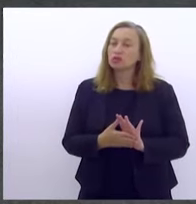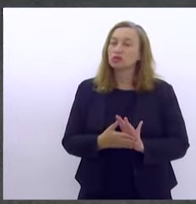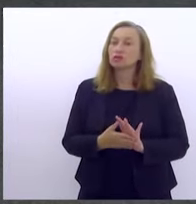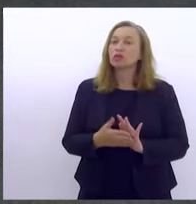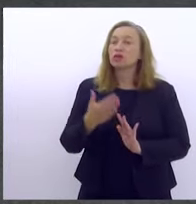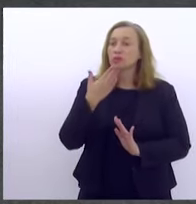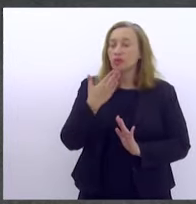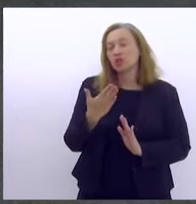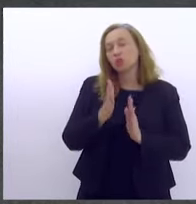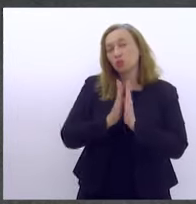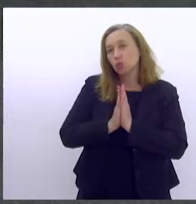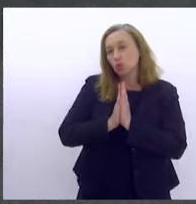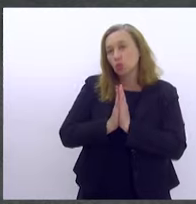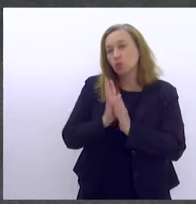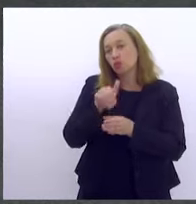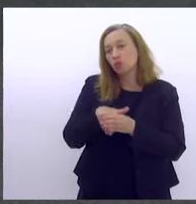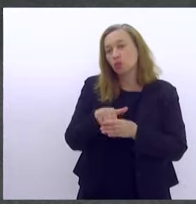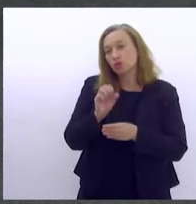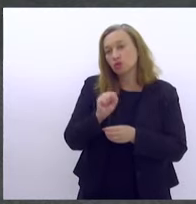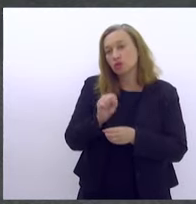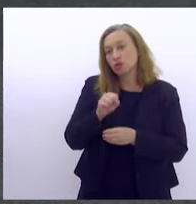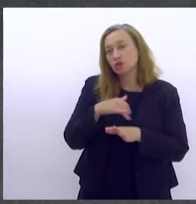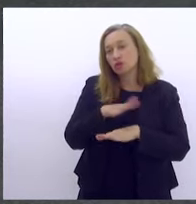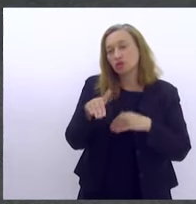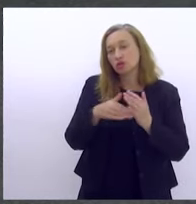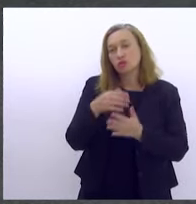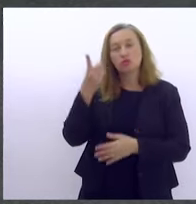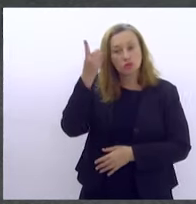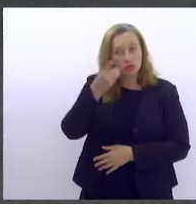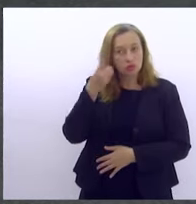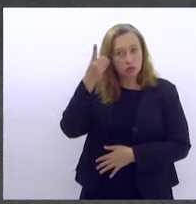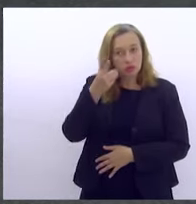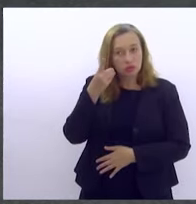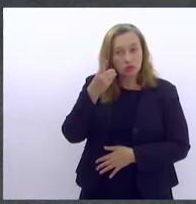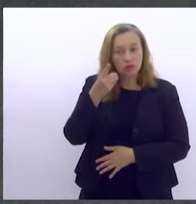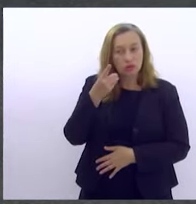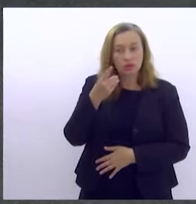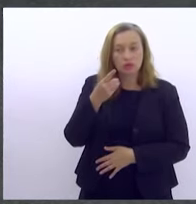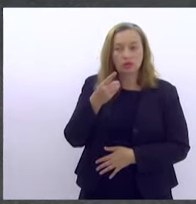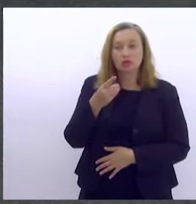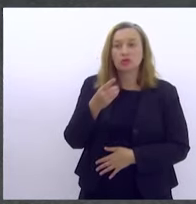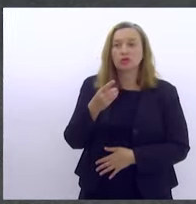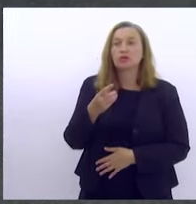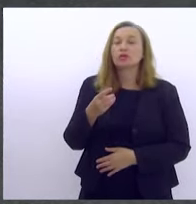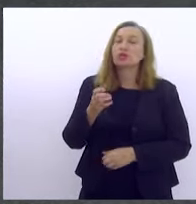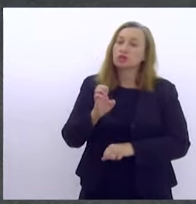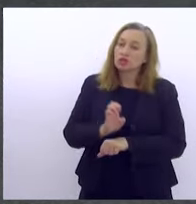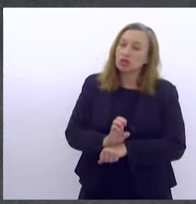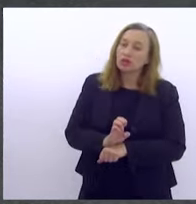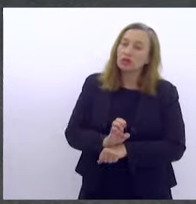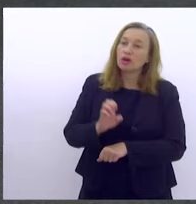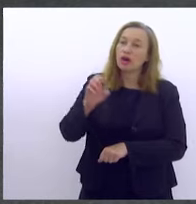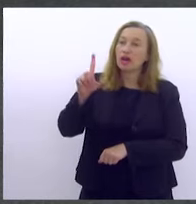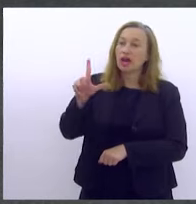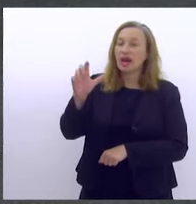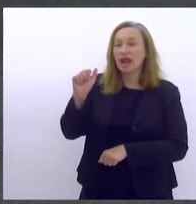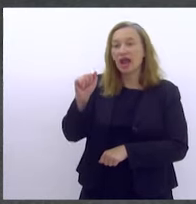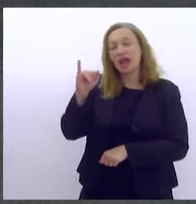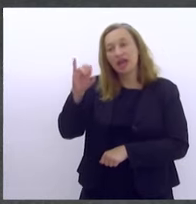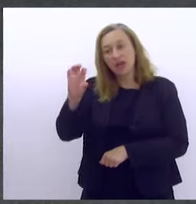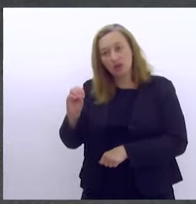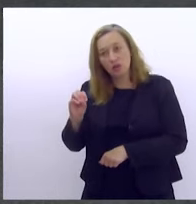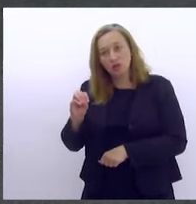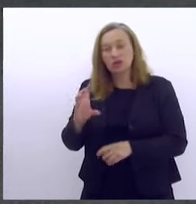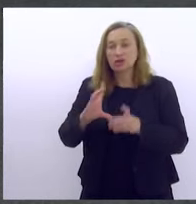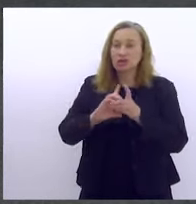pedimos encarecidamente o voto favorável de todos os deputados e deputadas pelo Estado laico, pelo Estado democrático de